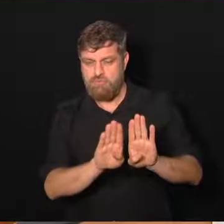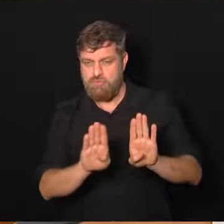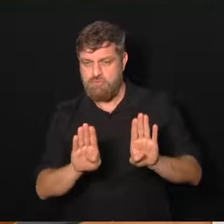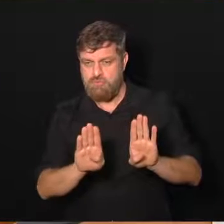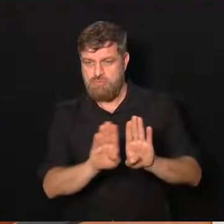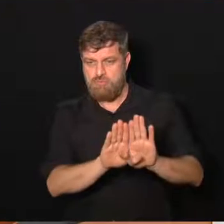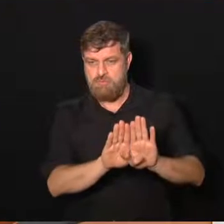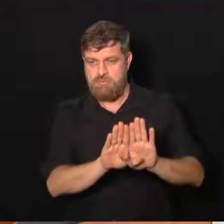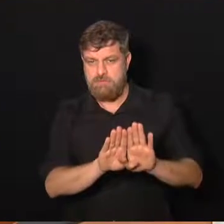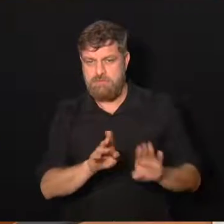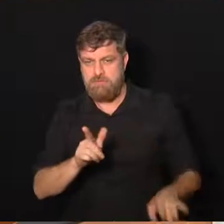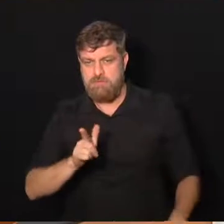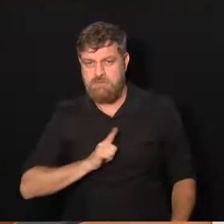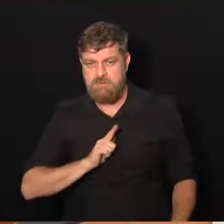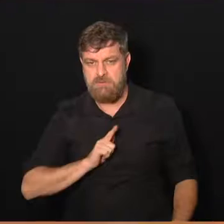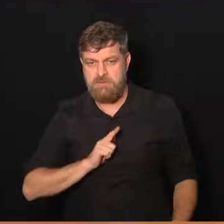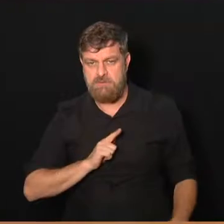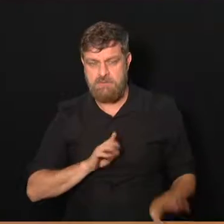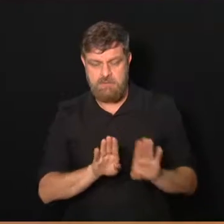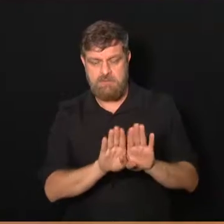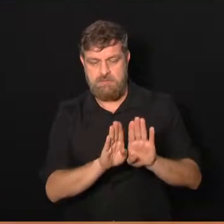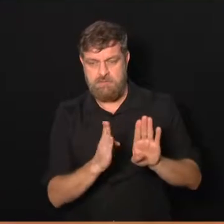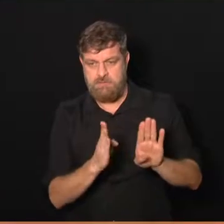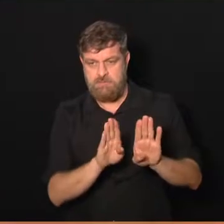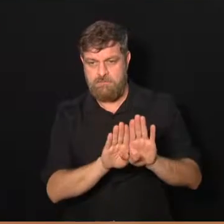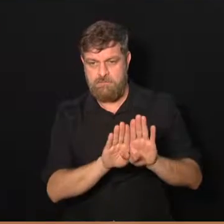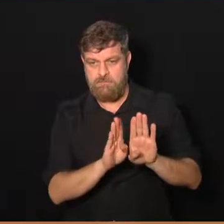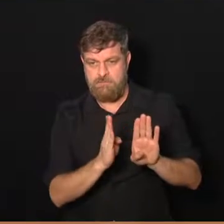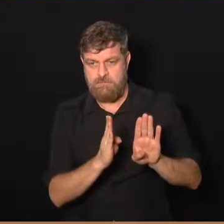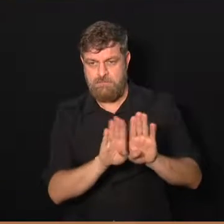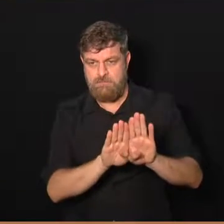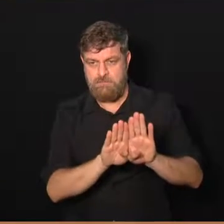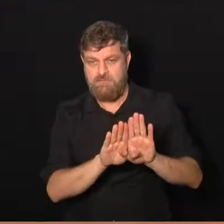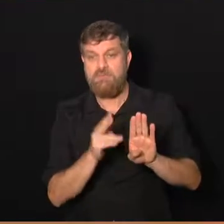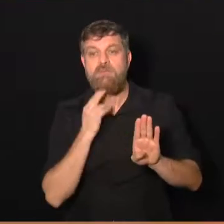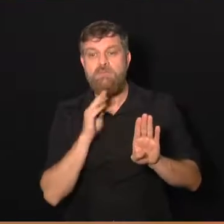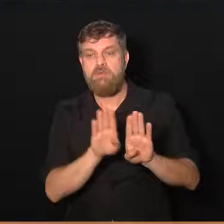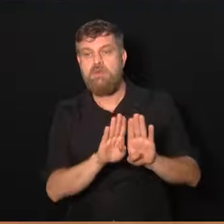que, com aquela mola de vai e vem, para ninguém esquecer a